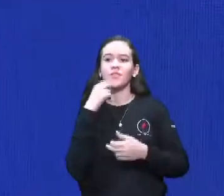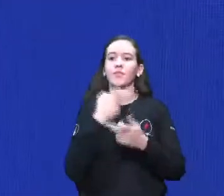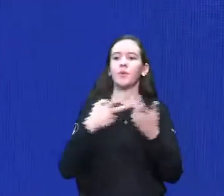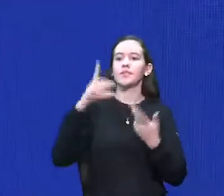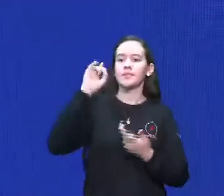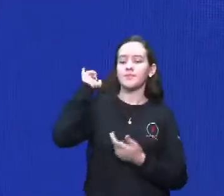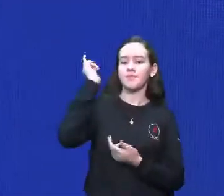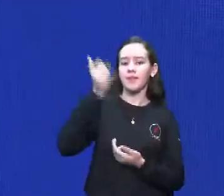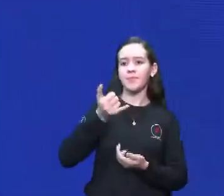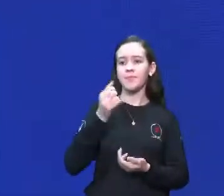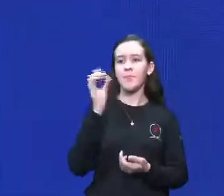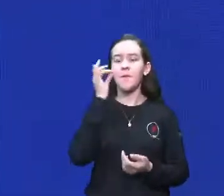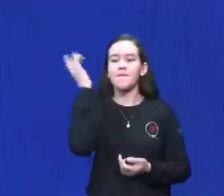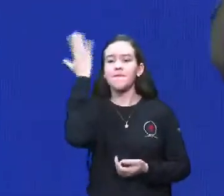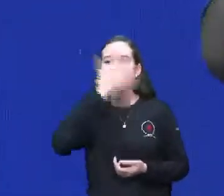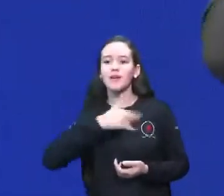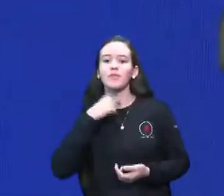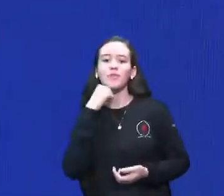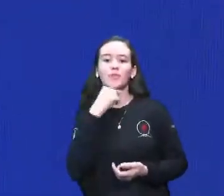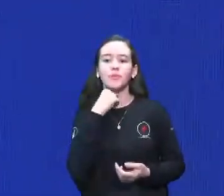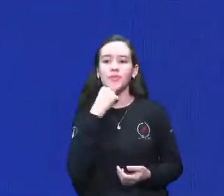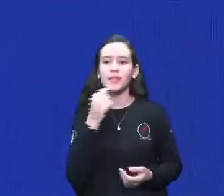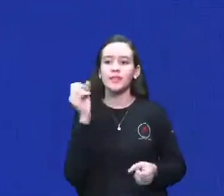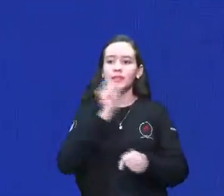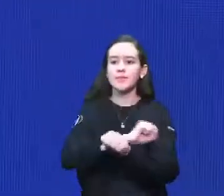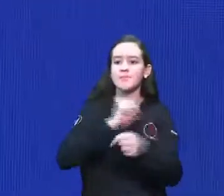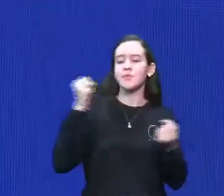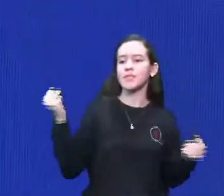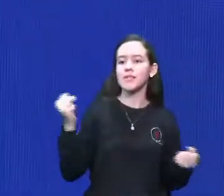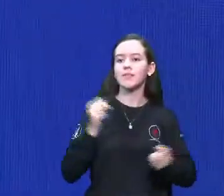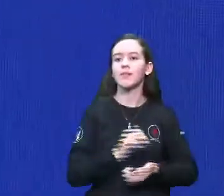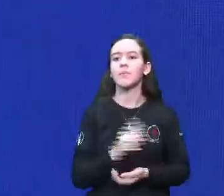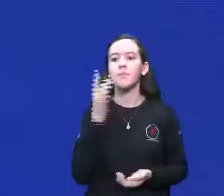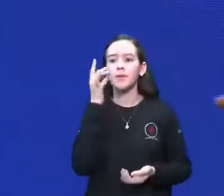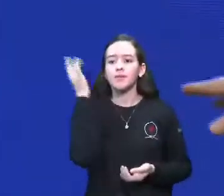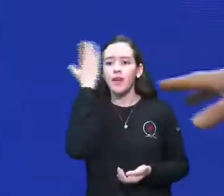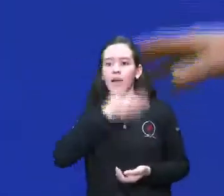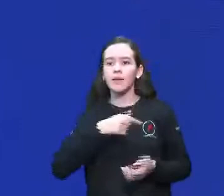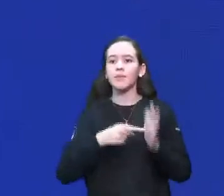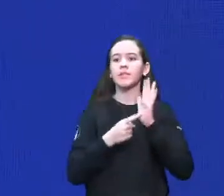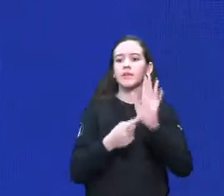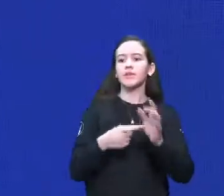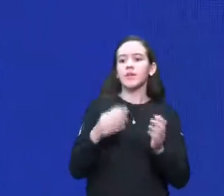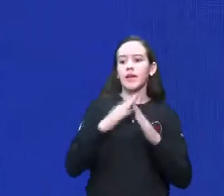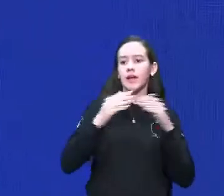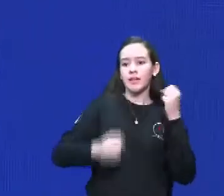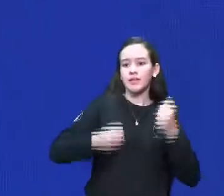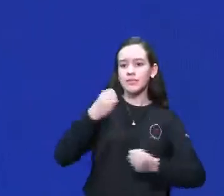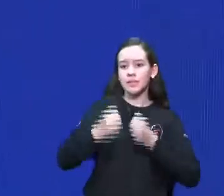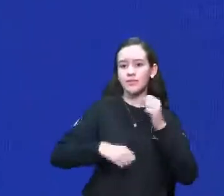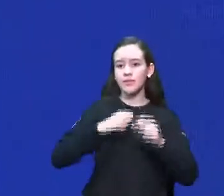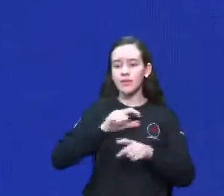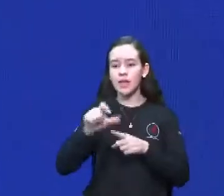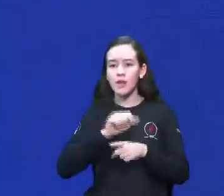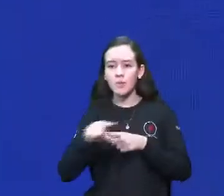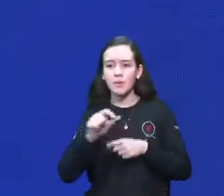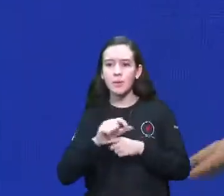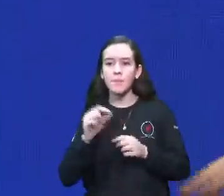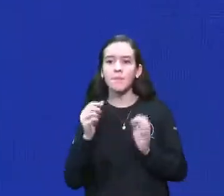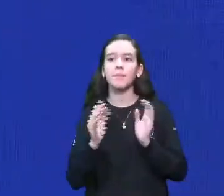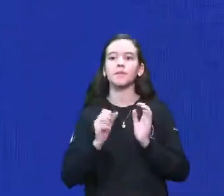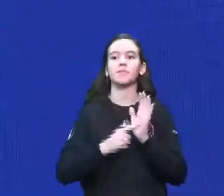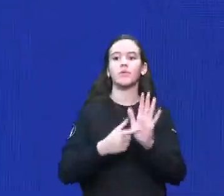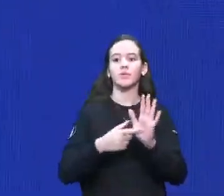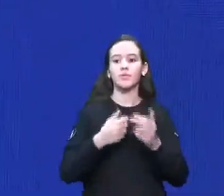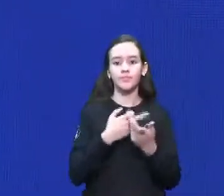que não funciona, quer provar para você, mostrando o carro, a casa e toda a história, que muitas vezes é até alugado, mas mostrar a coisa para